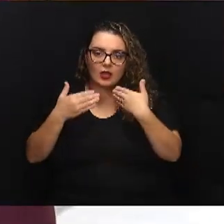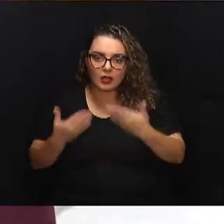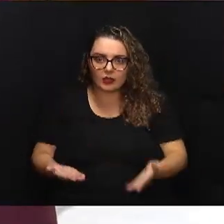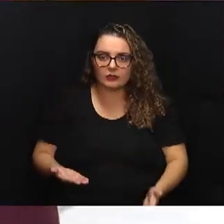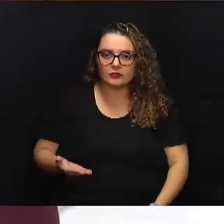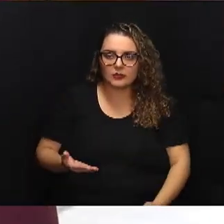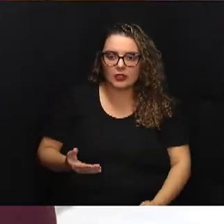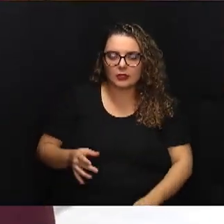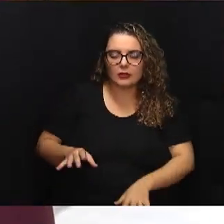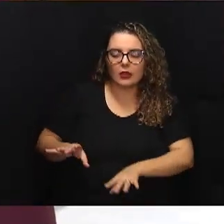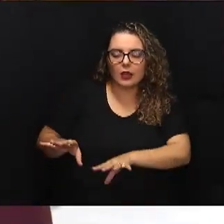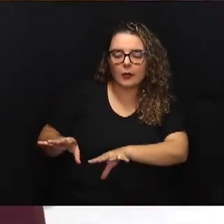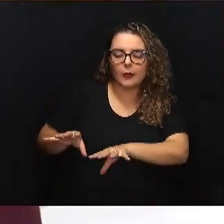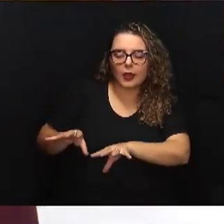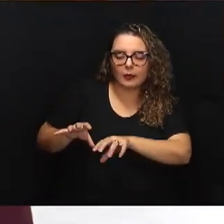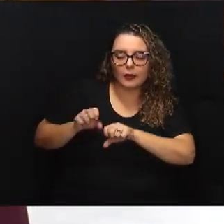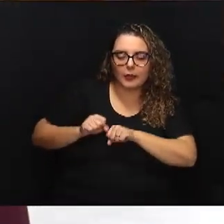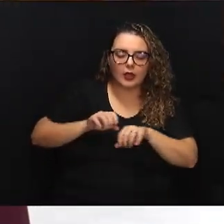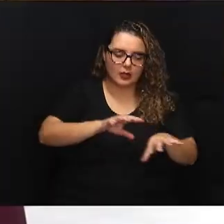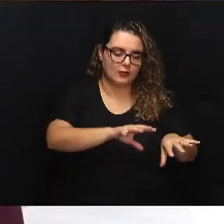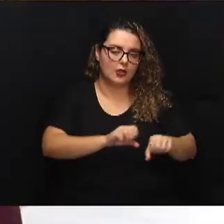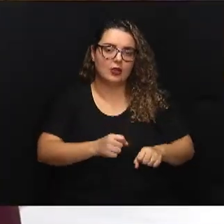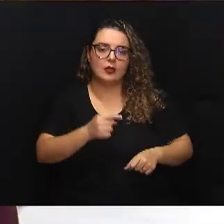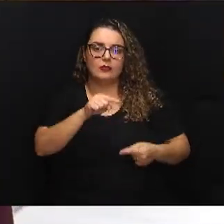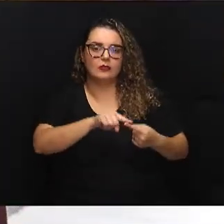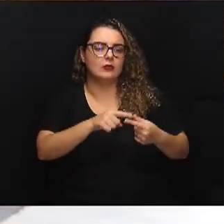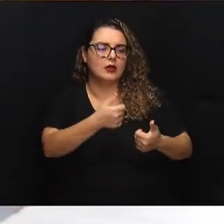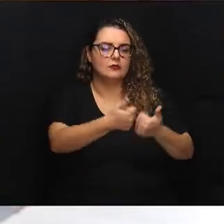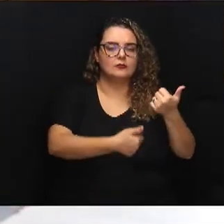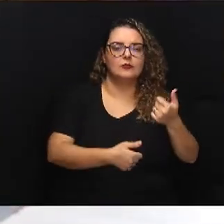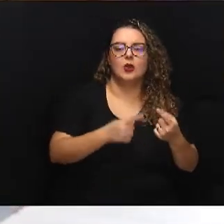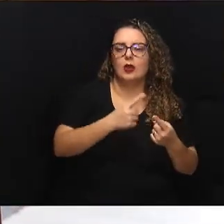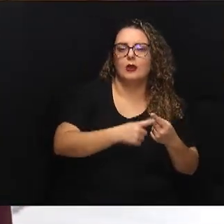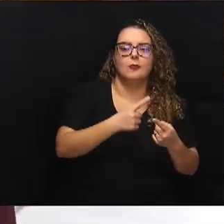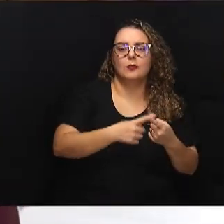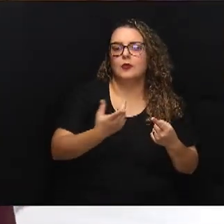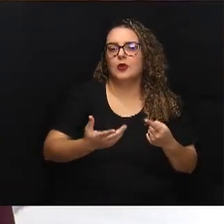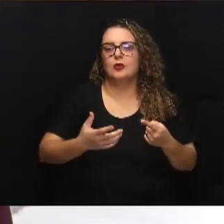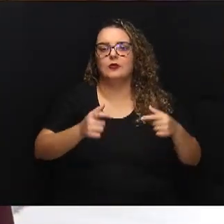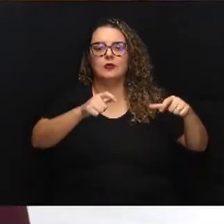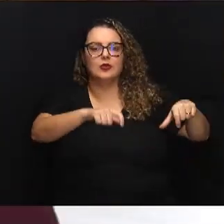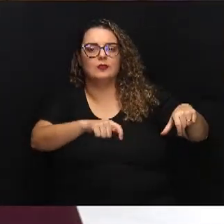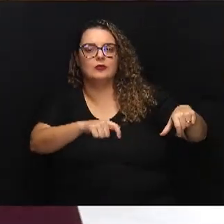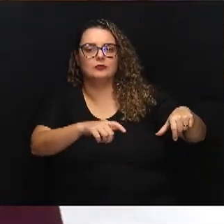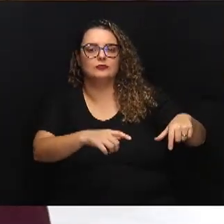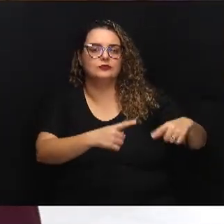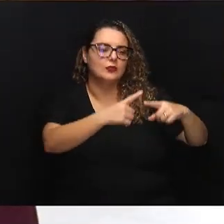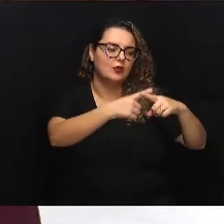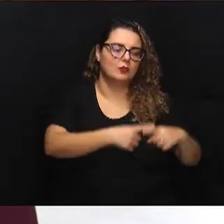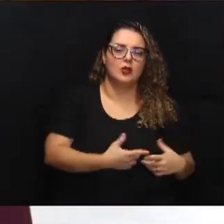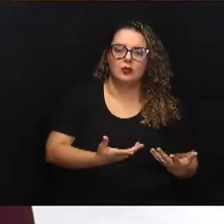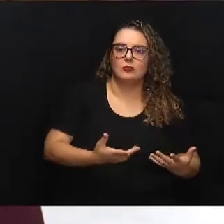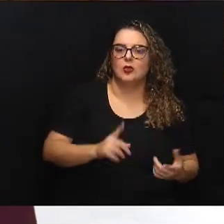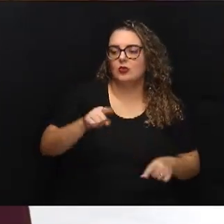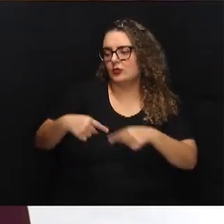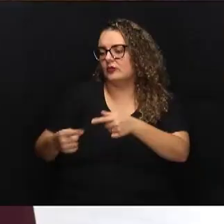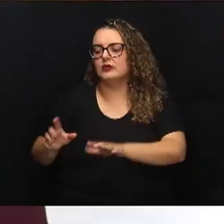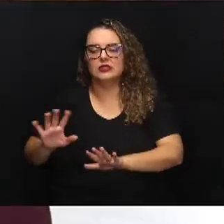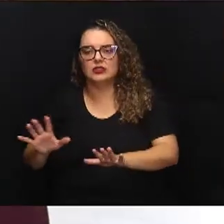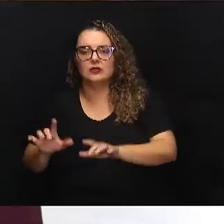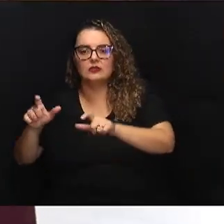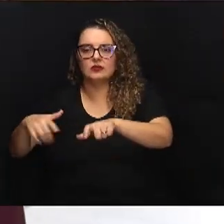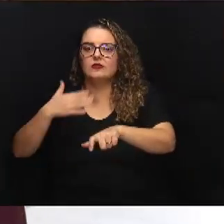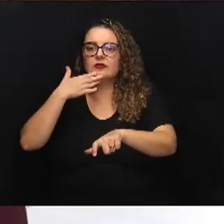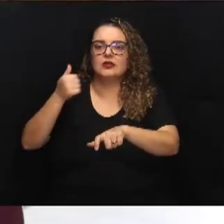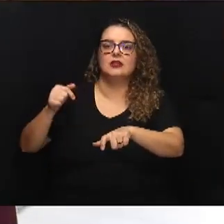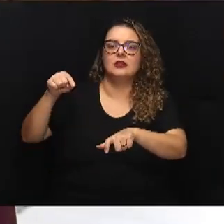pega elementos que são... Um fala do jogo tal porque foi no campo adversário, e o outro fala que não, o melhor